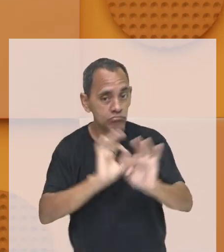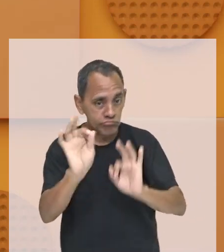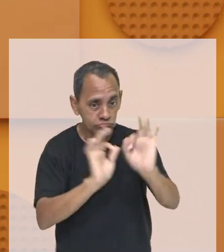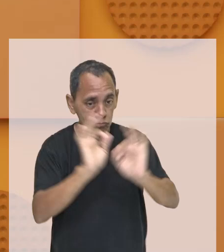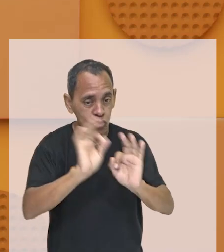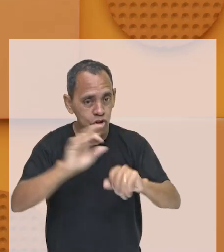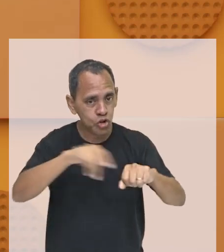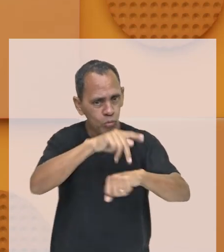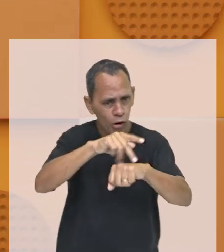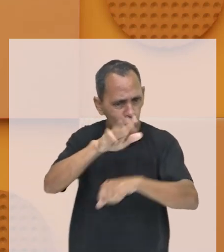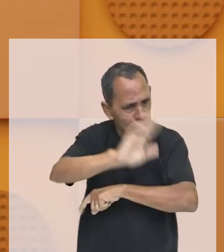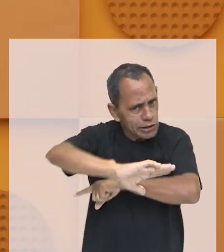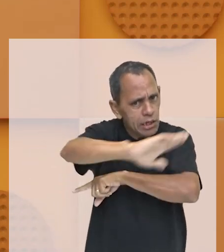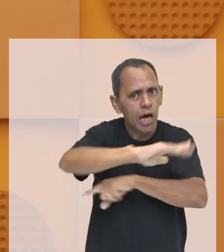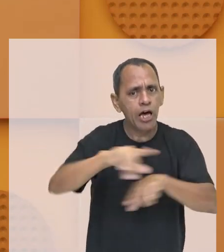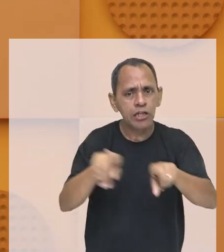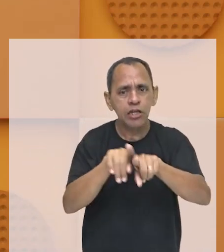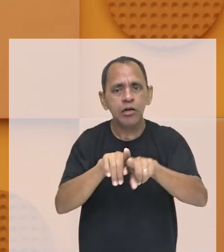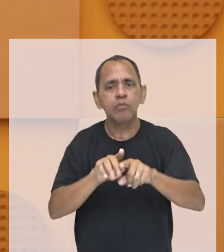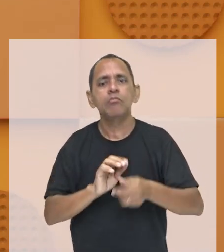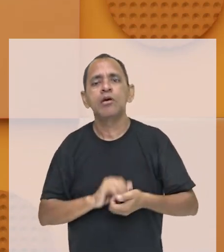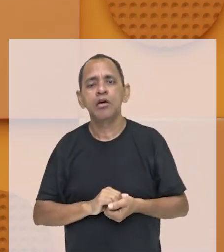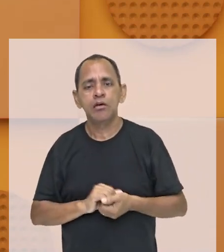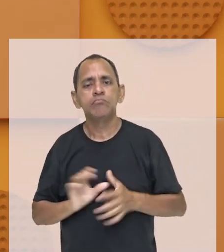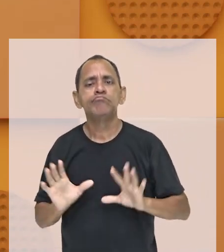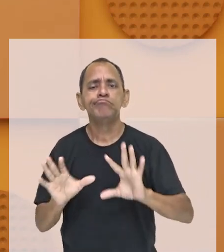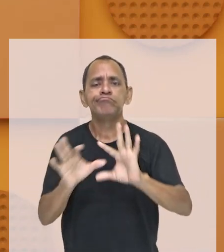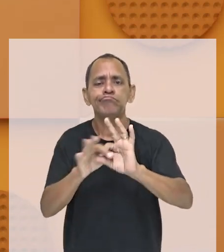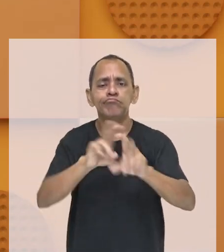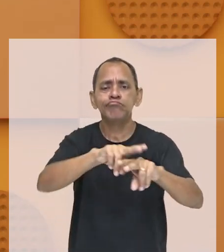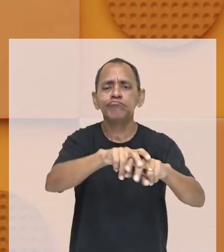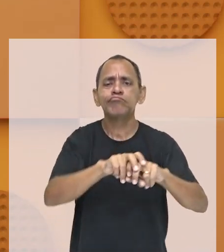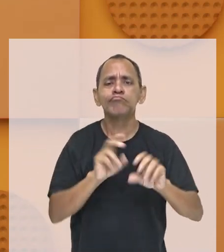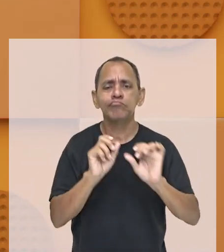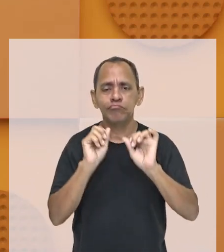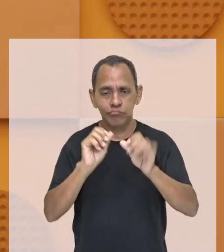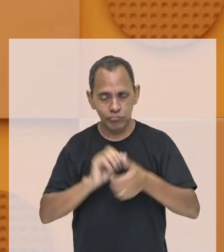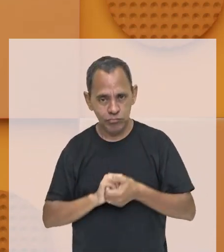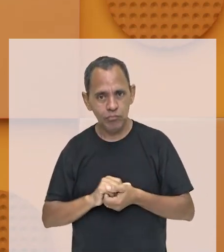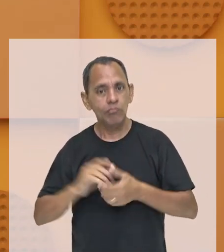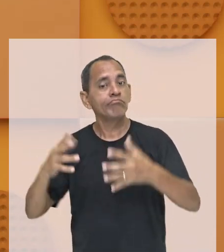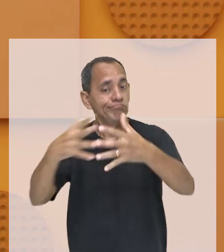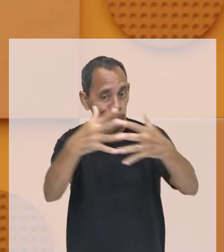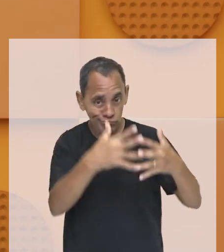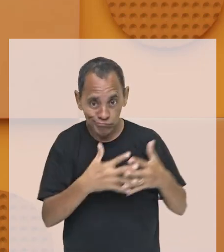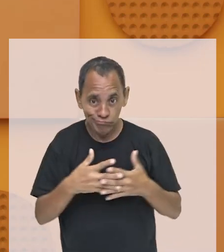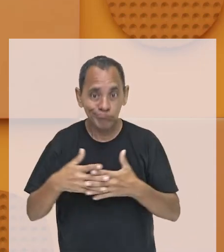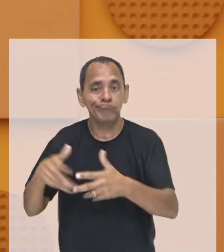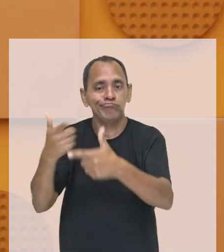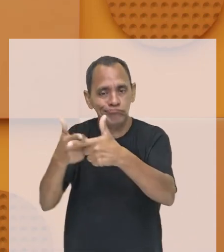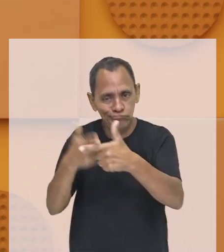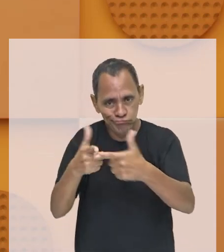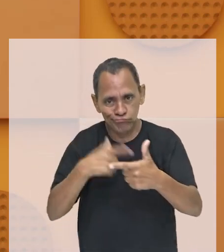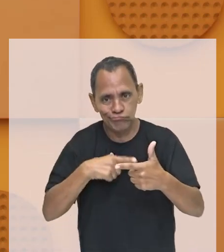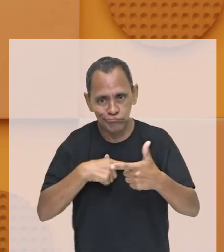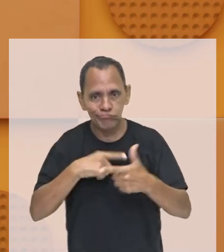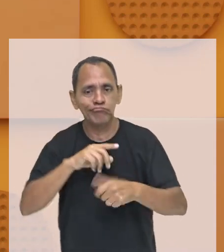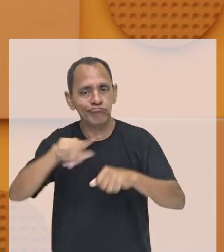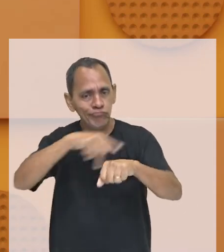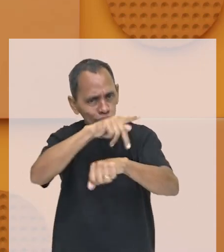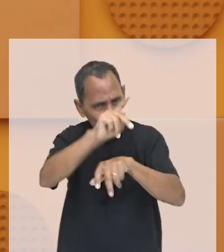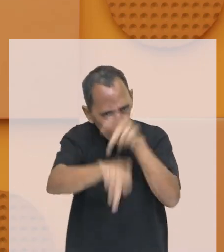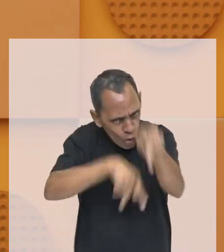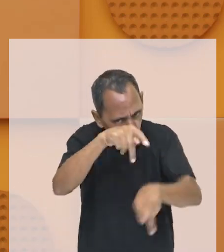dessa região ali, está por conta de conflitos que envolveram, né, essa civilização, esses países,